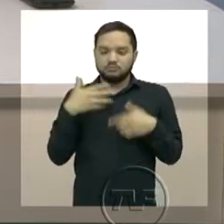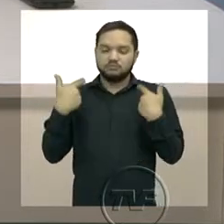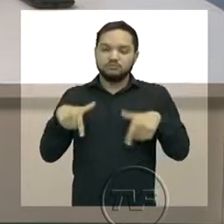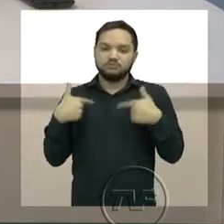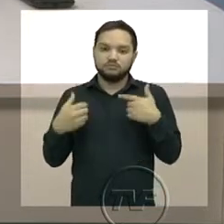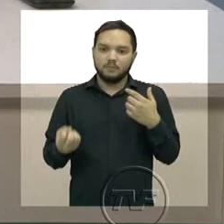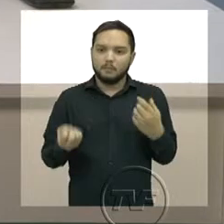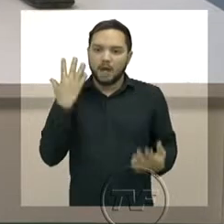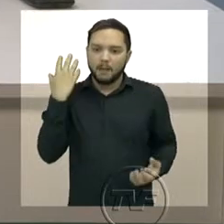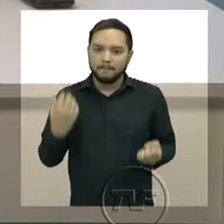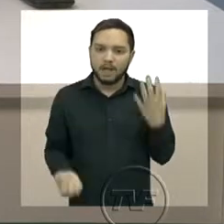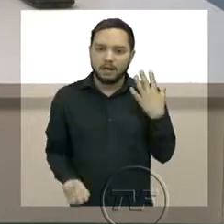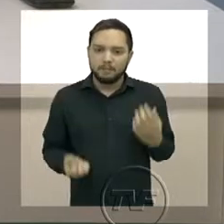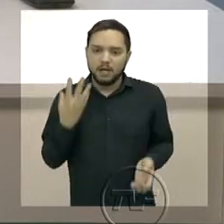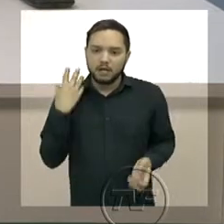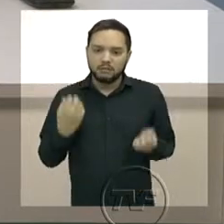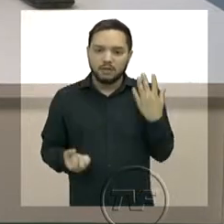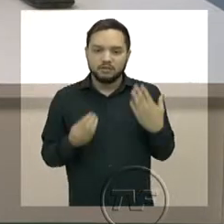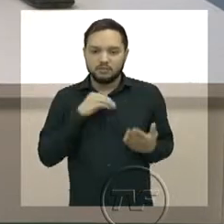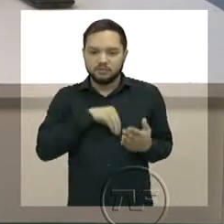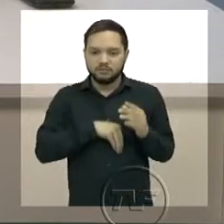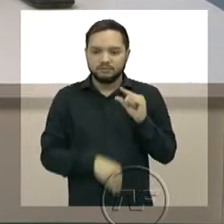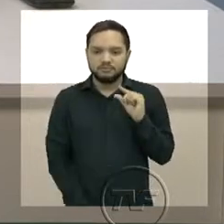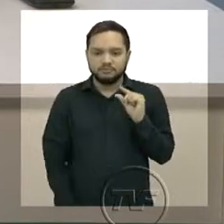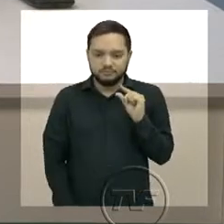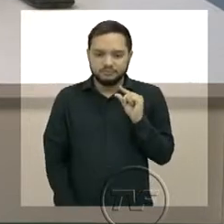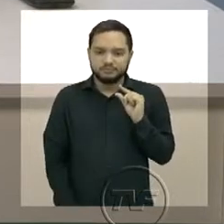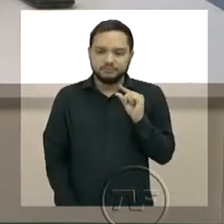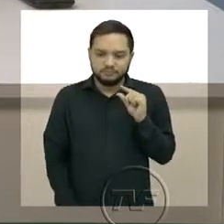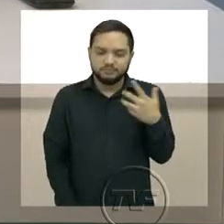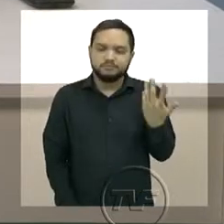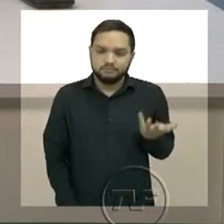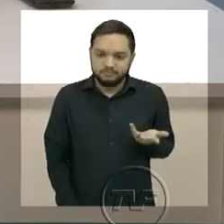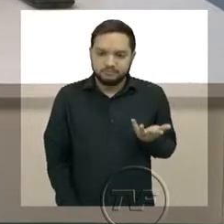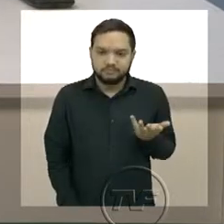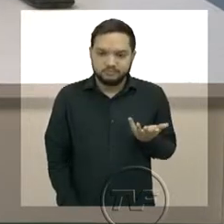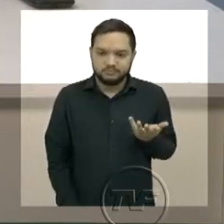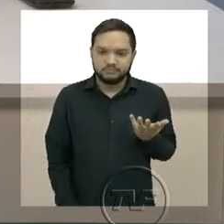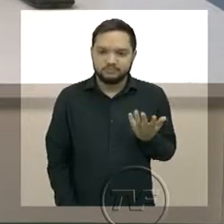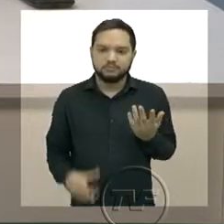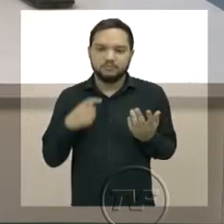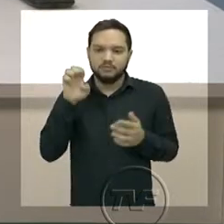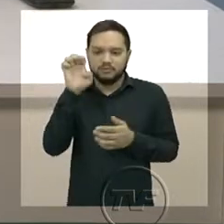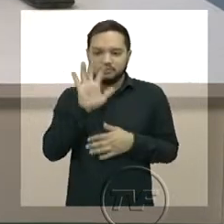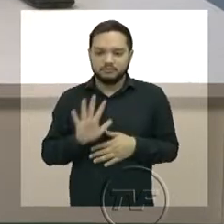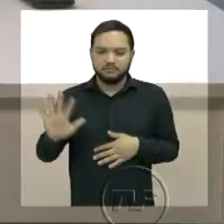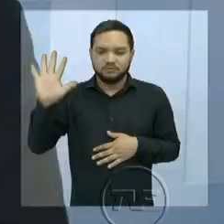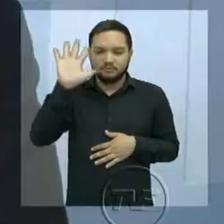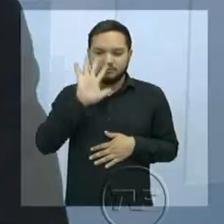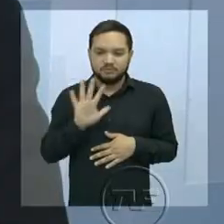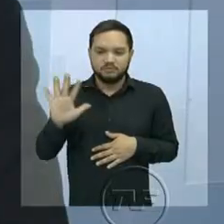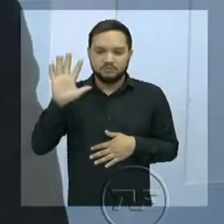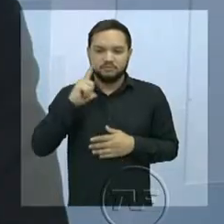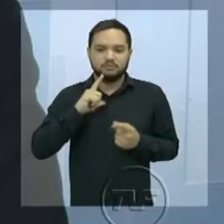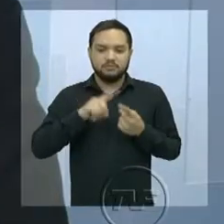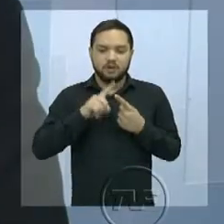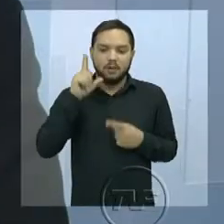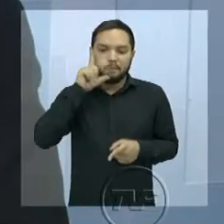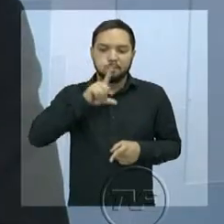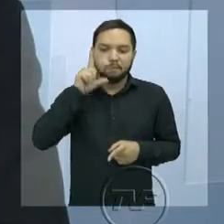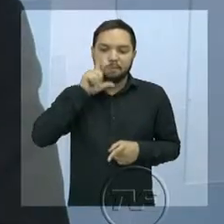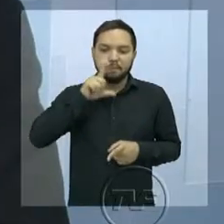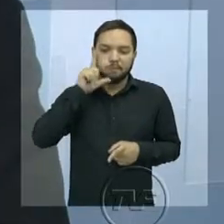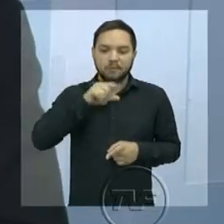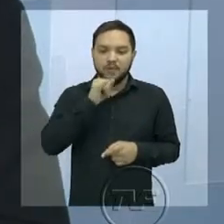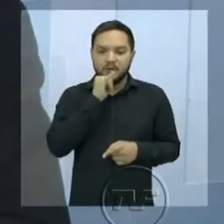surgindo com valores muito baixos. Quer dizer, esse fenômeno que a gente está assistindo na Europa e também nos Estados Unidos,